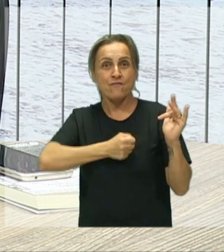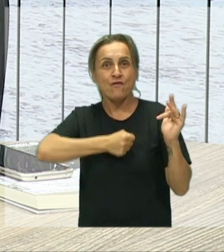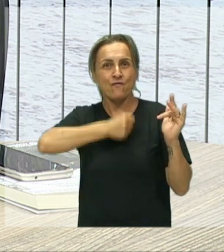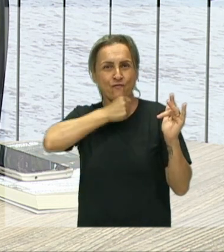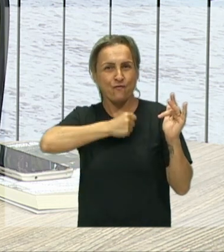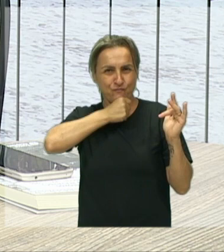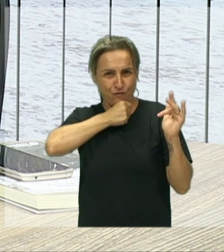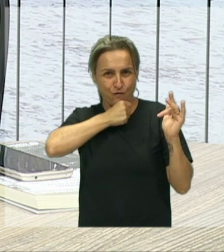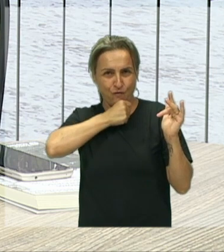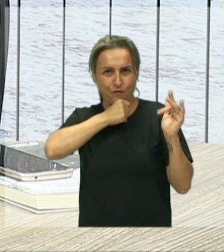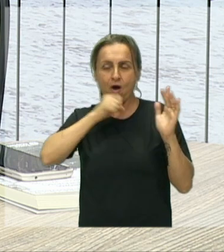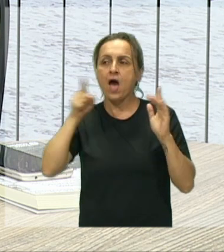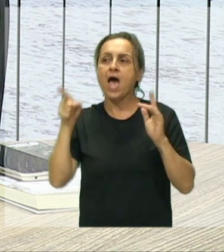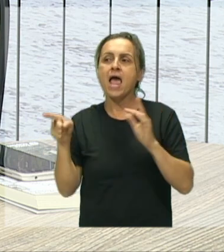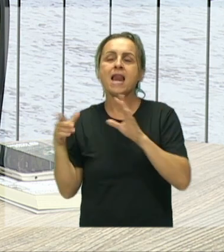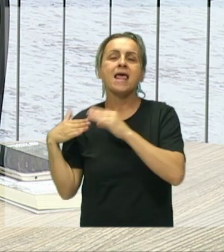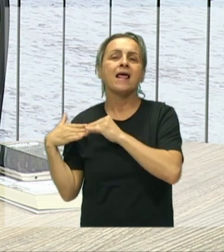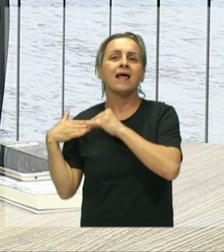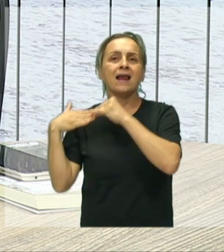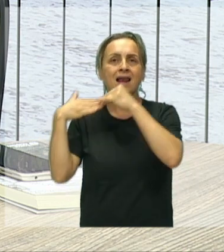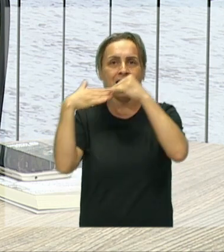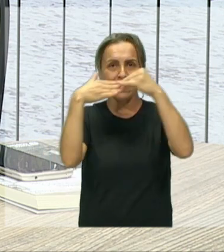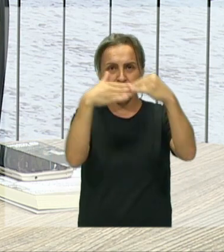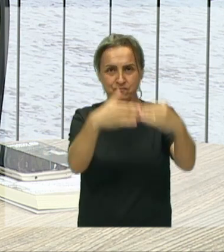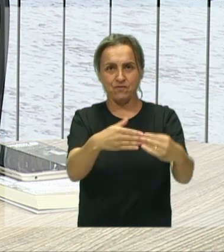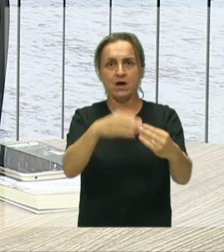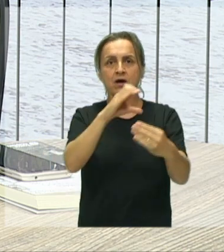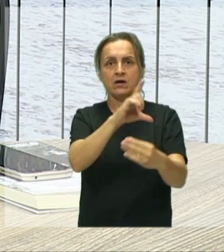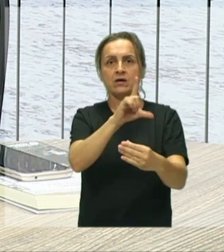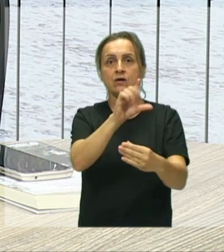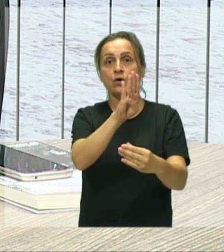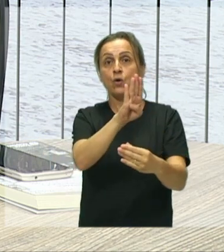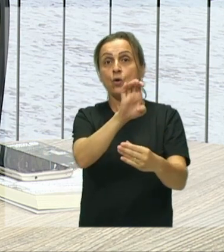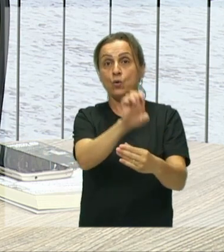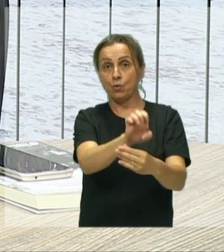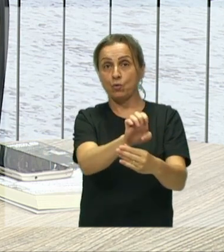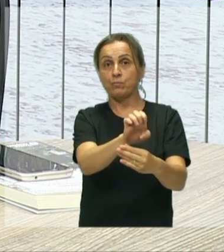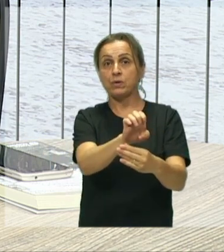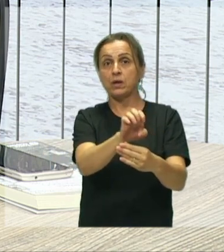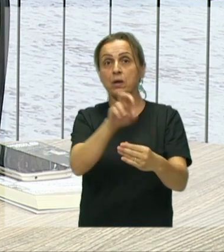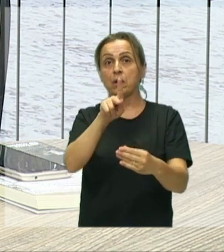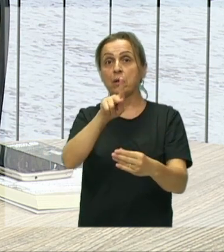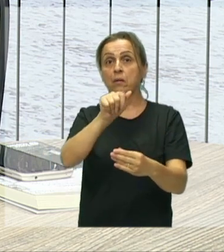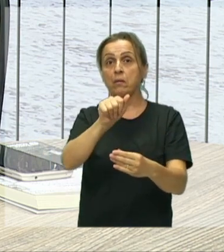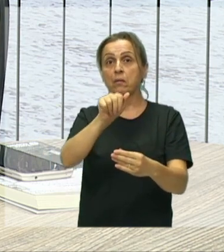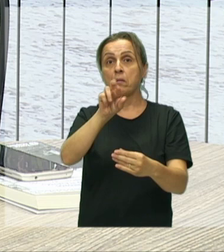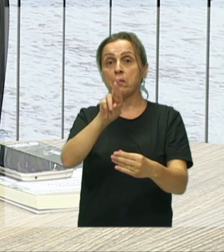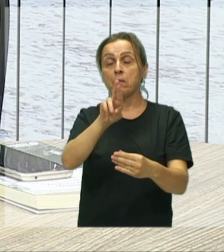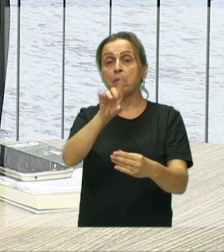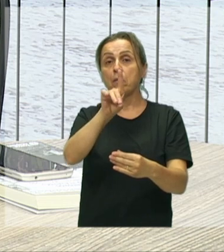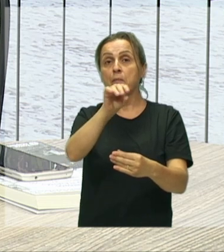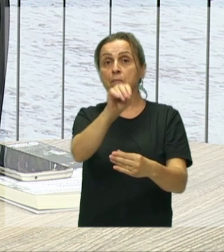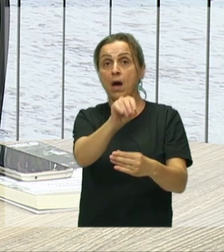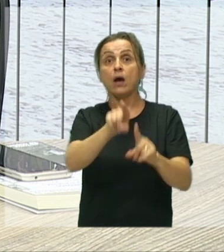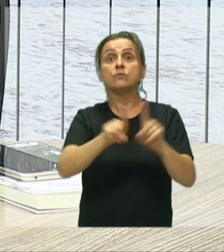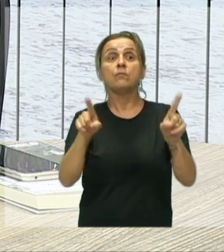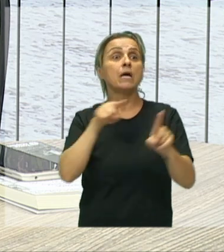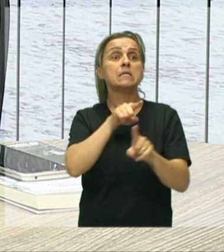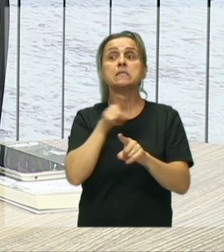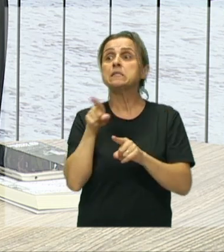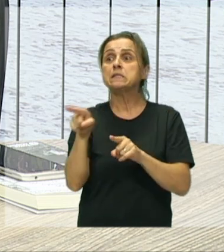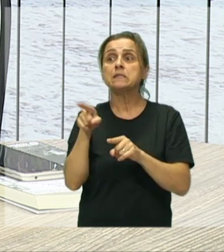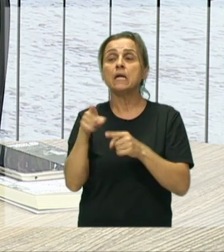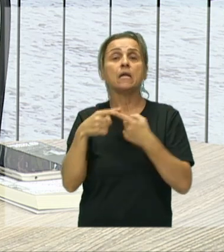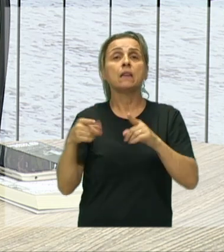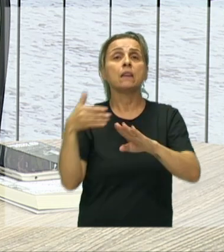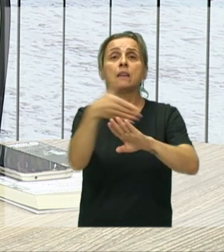o clube dos partos, e ele não podia entrar porque ele era negro, e ele ia para o clube dos negros. E ainda tinha o